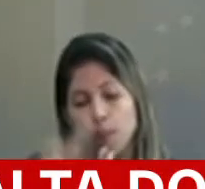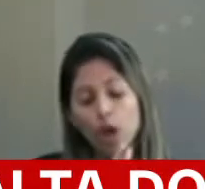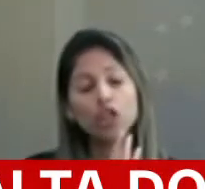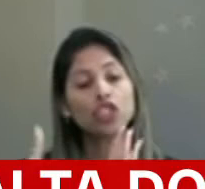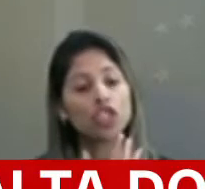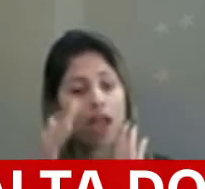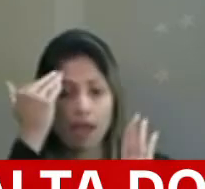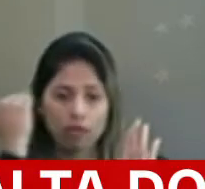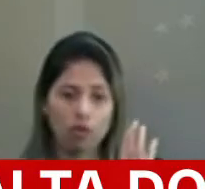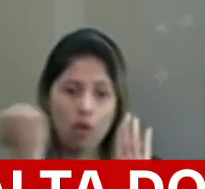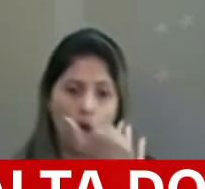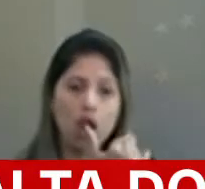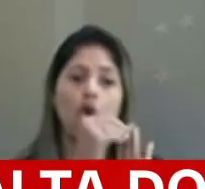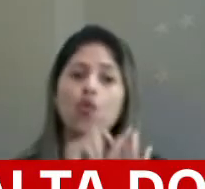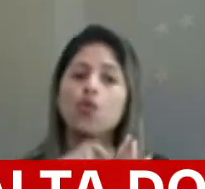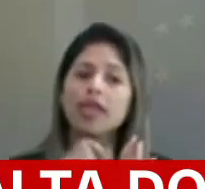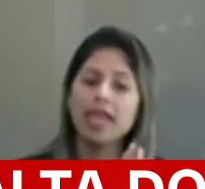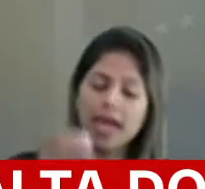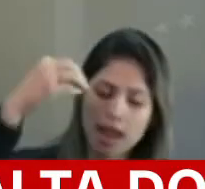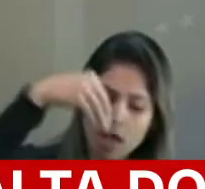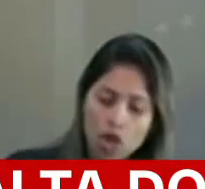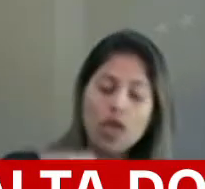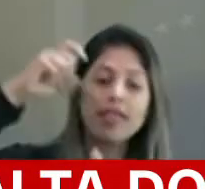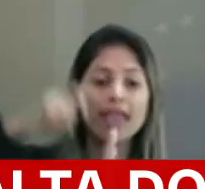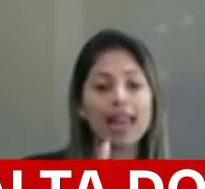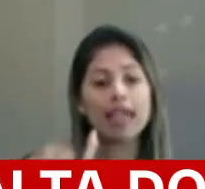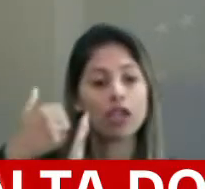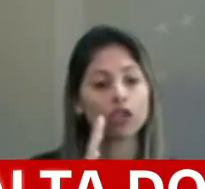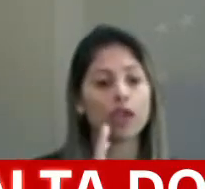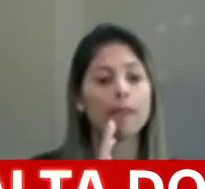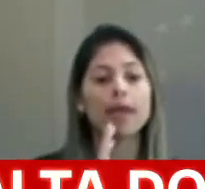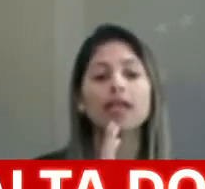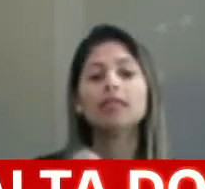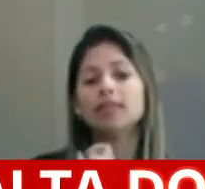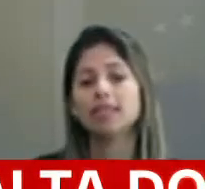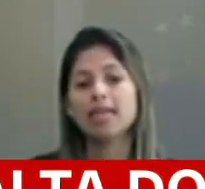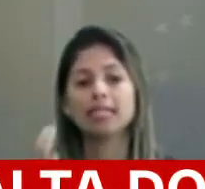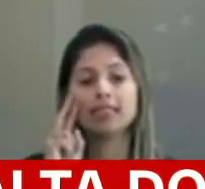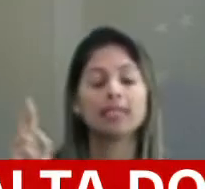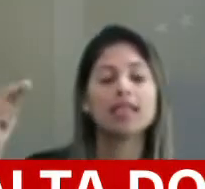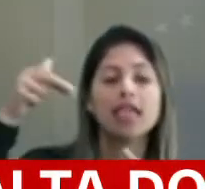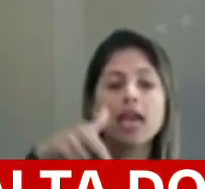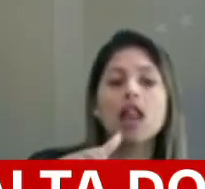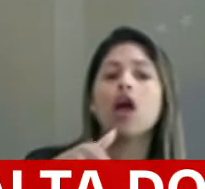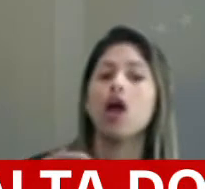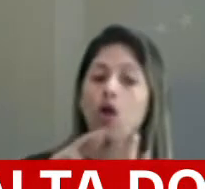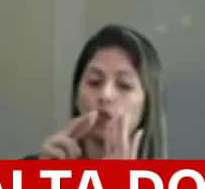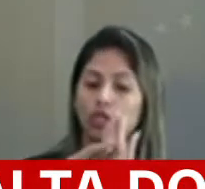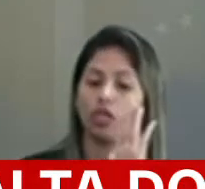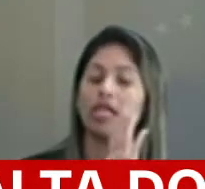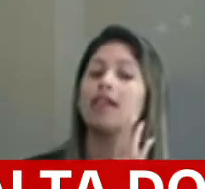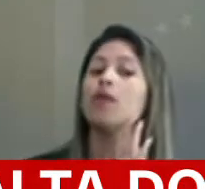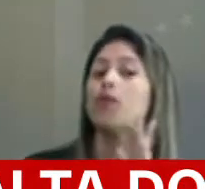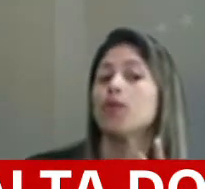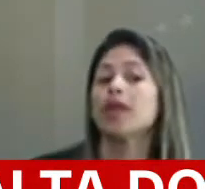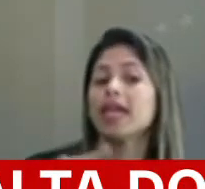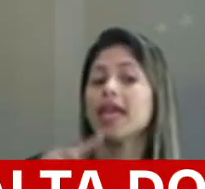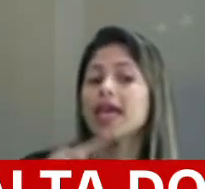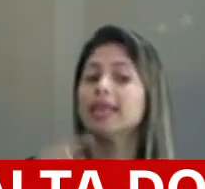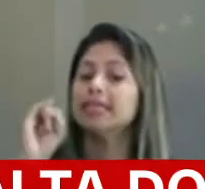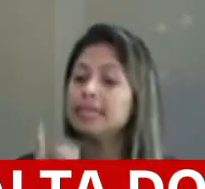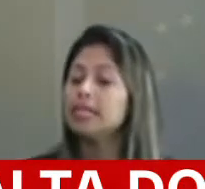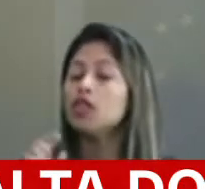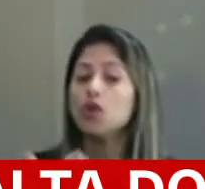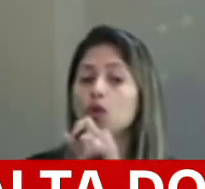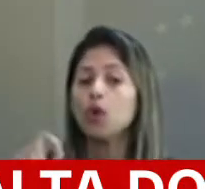dos entes de aplicar alíquotas reduzidas em relação aos bens referidos, como forma de beneficiar